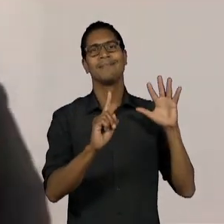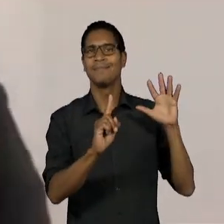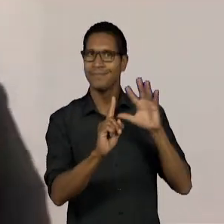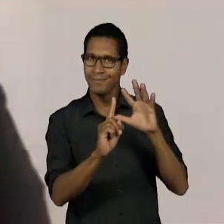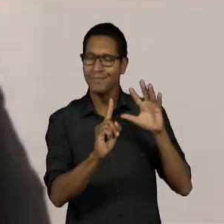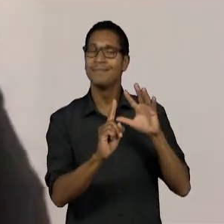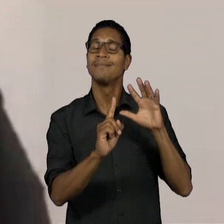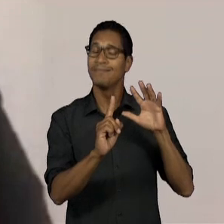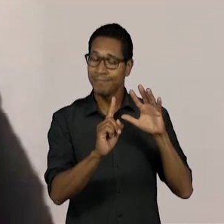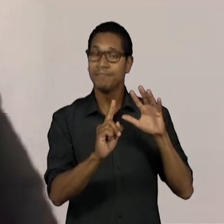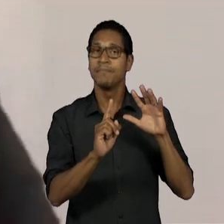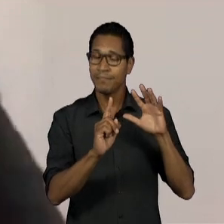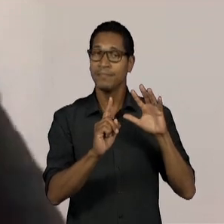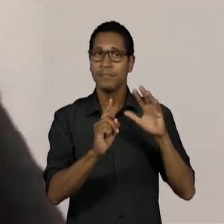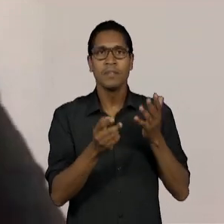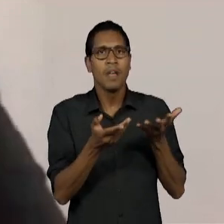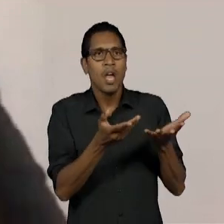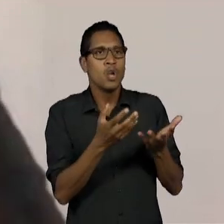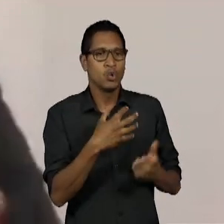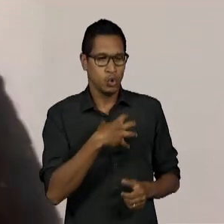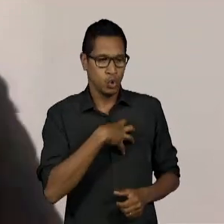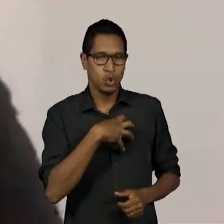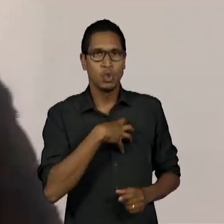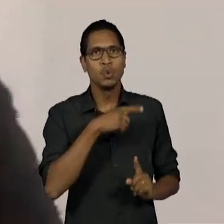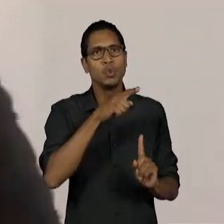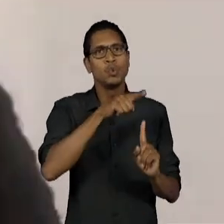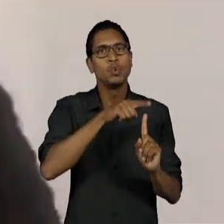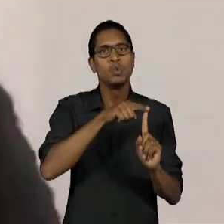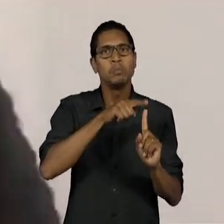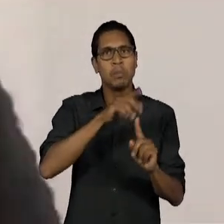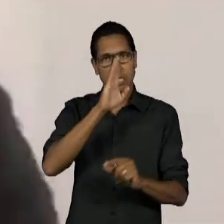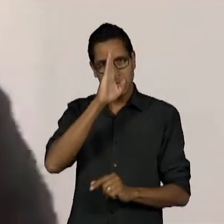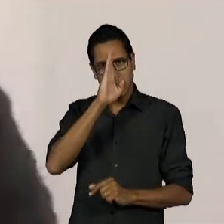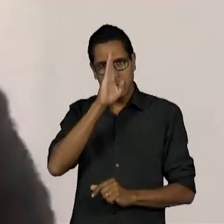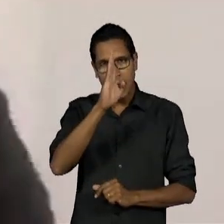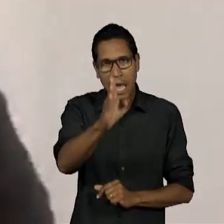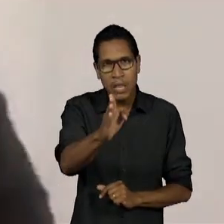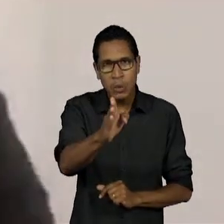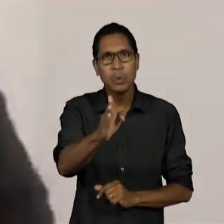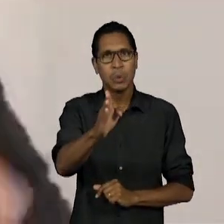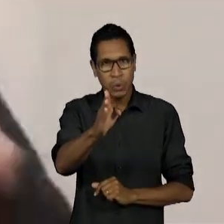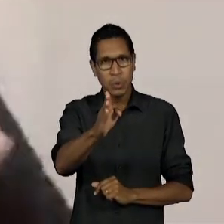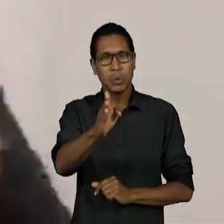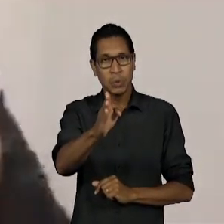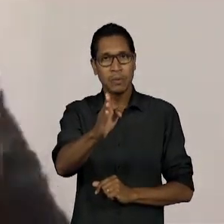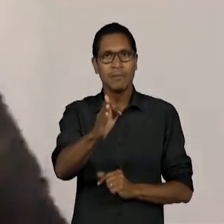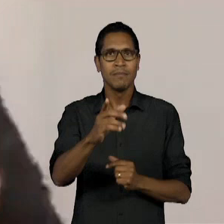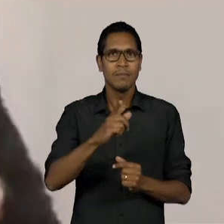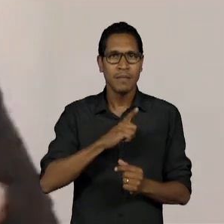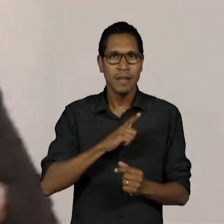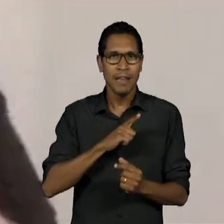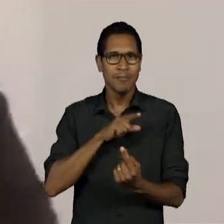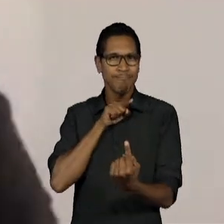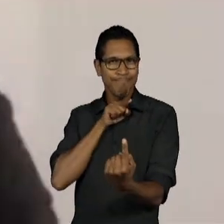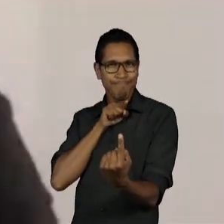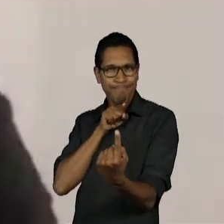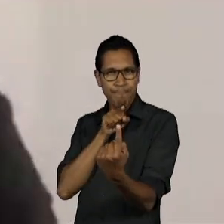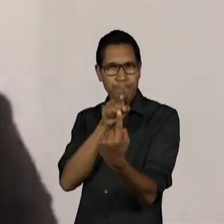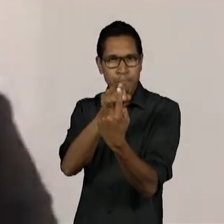porque é uma forma um pouco mais direta. Ela te atinge